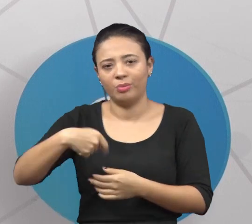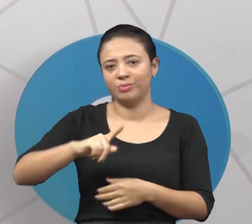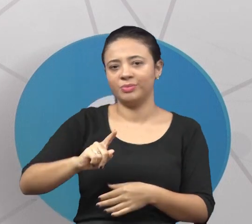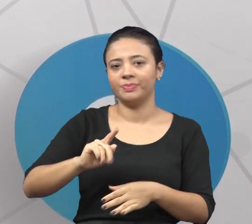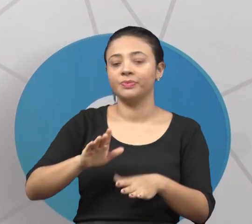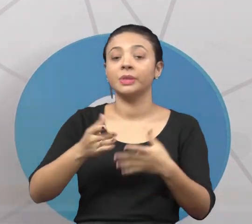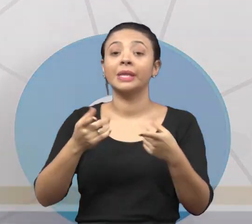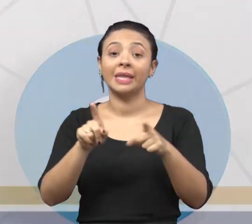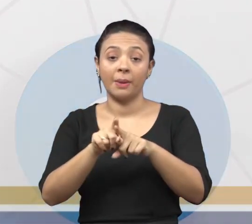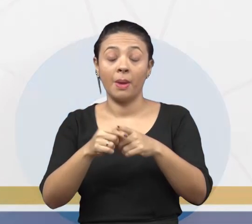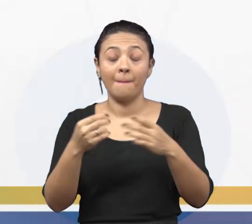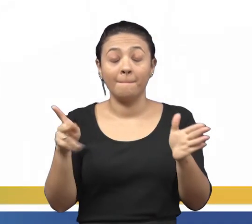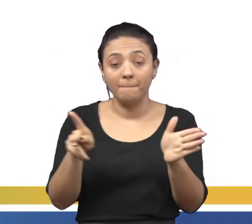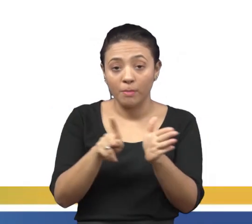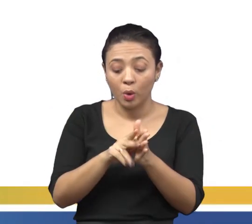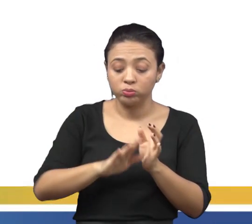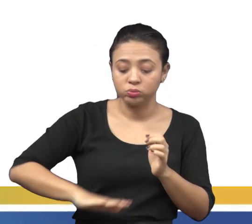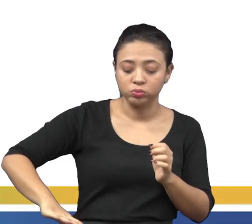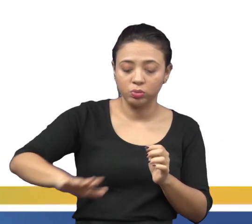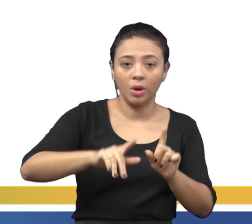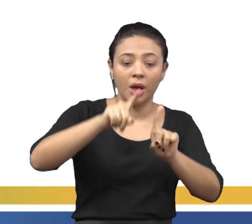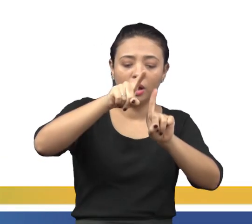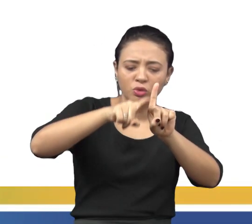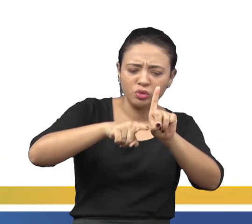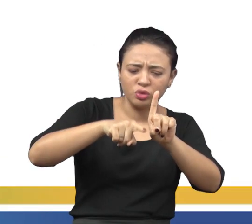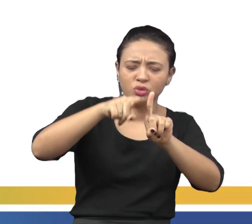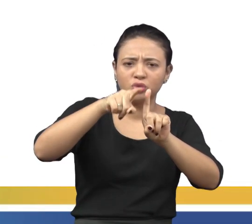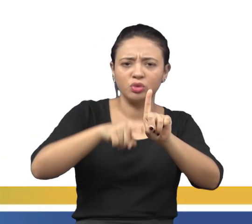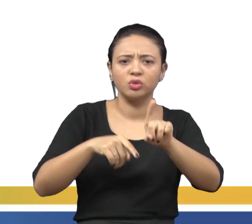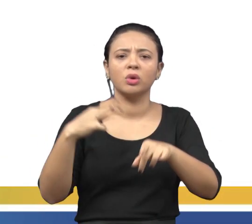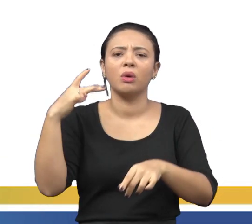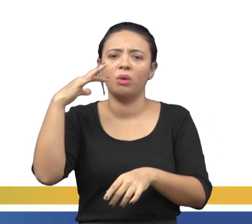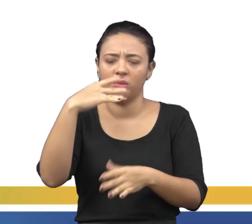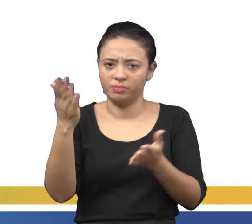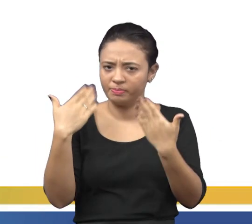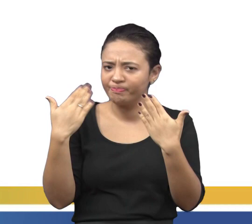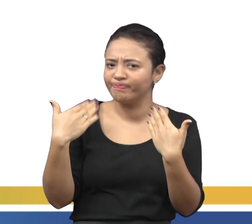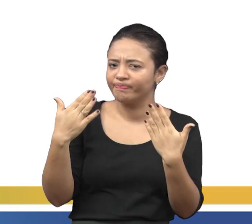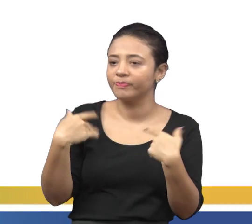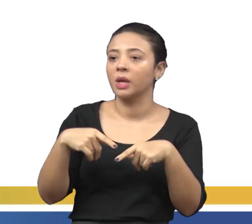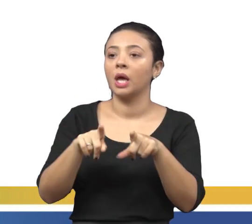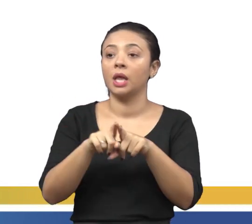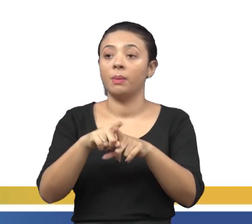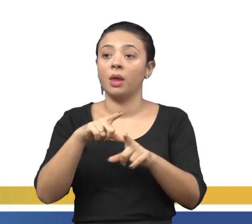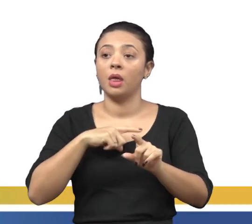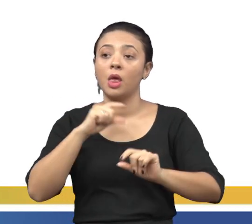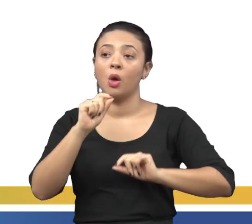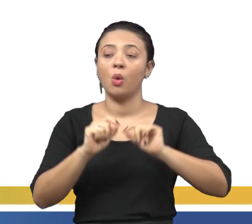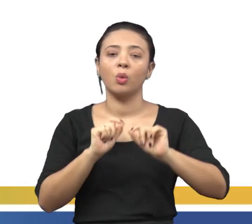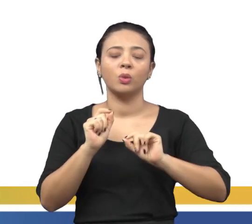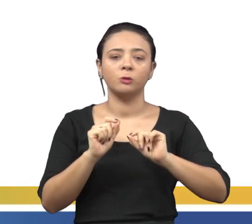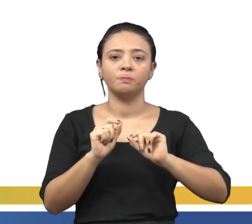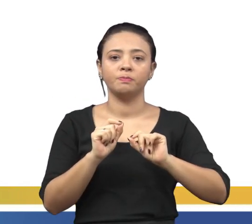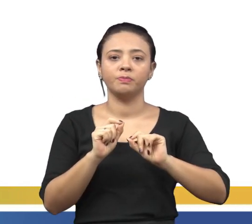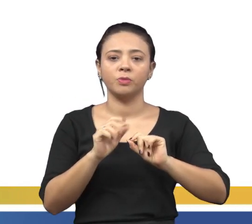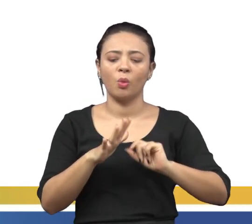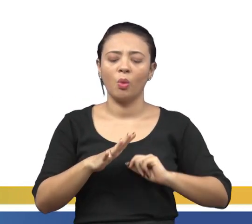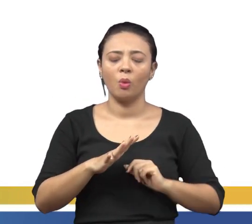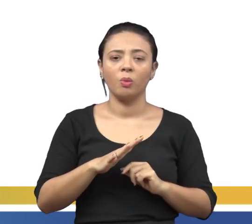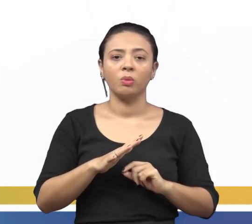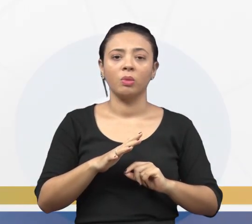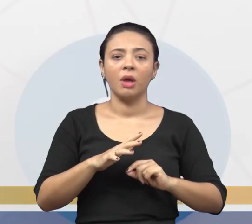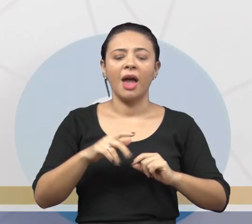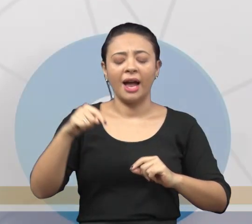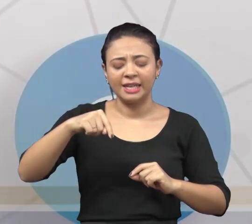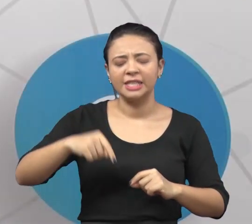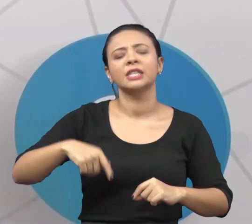tropicais, tá? Apresenta uma estrutura fundiária concentradora. Pessoal, isso é um problema no Brasil.